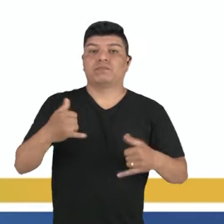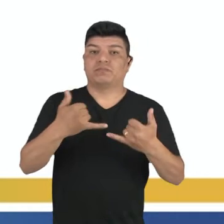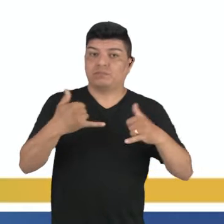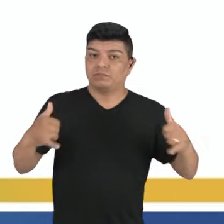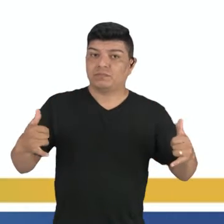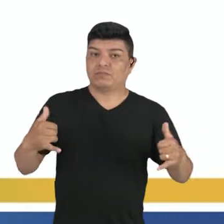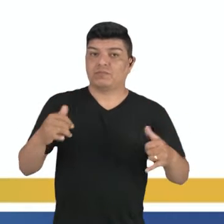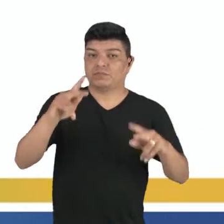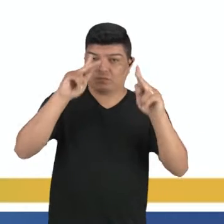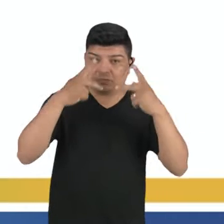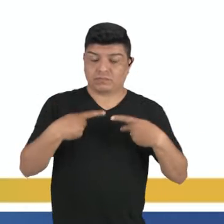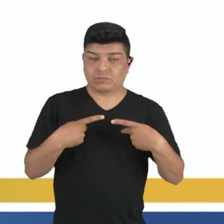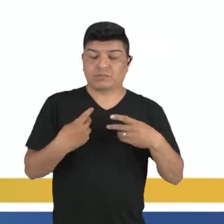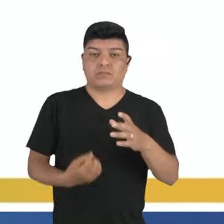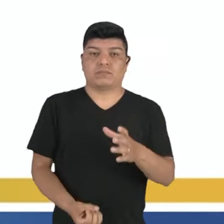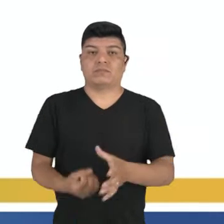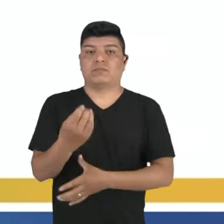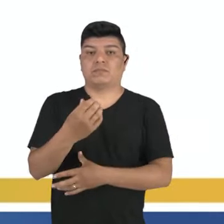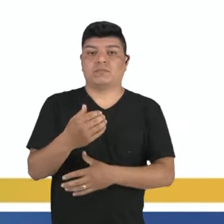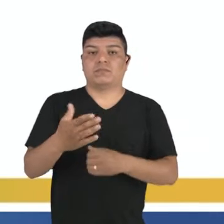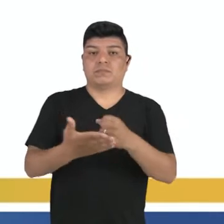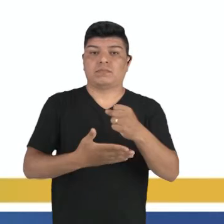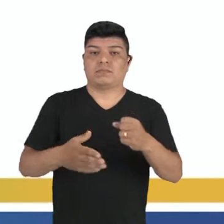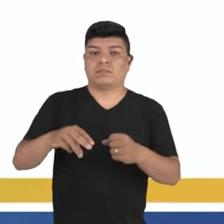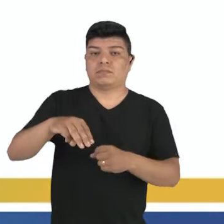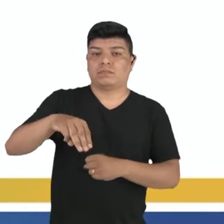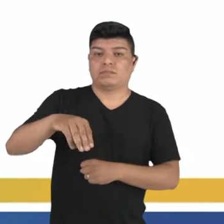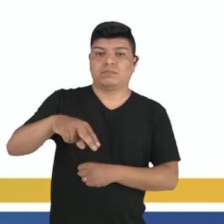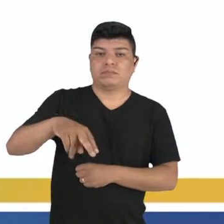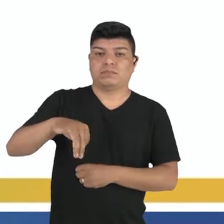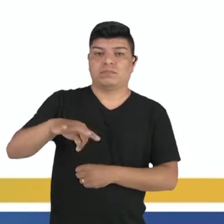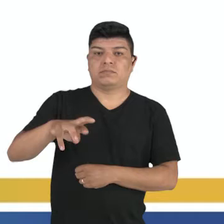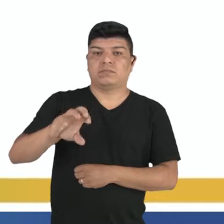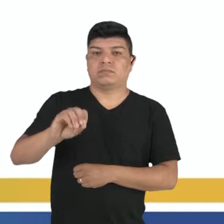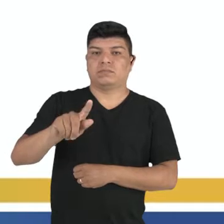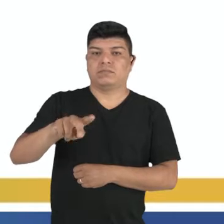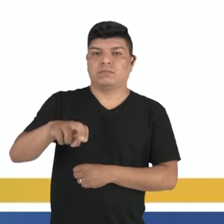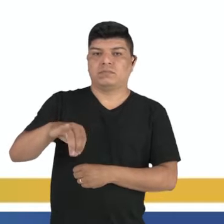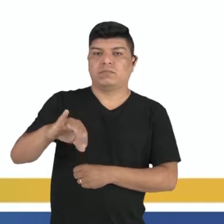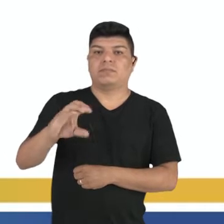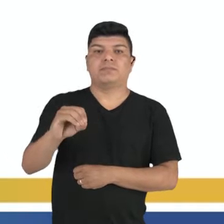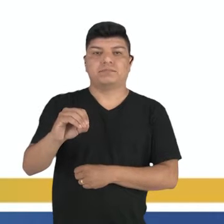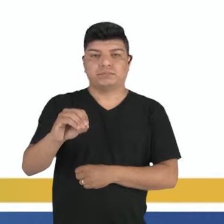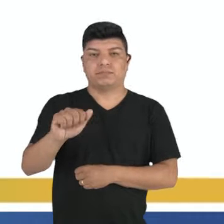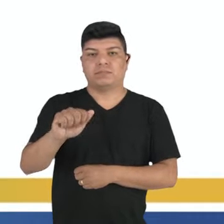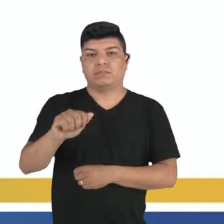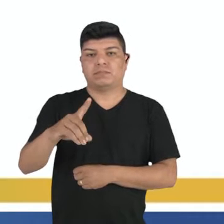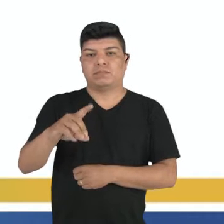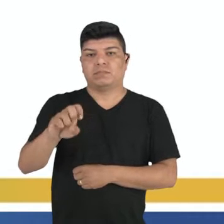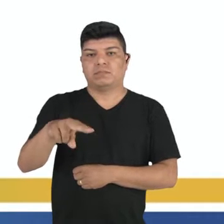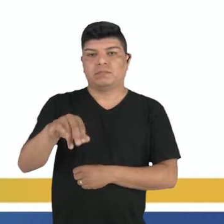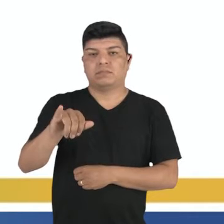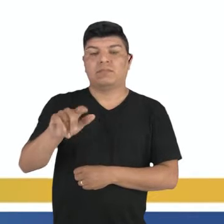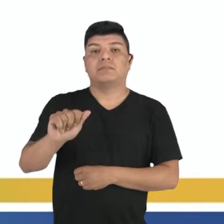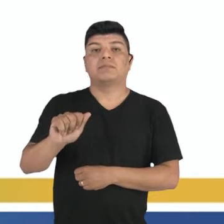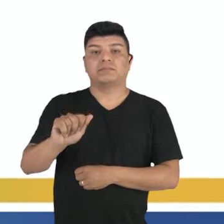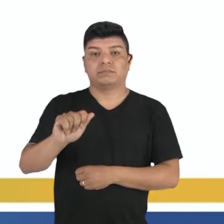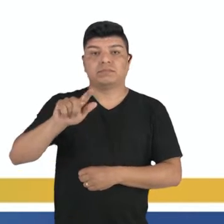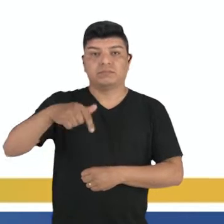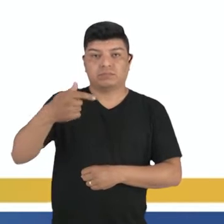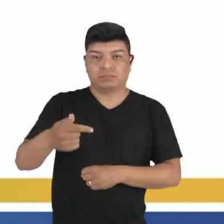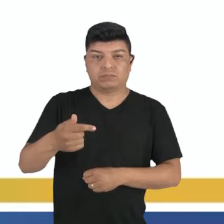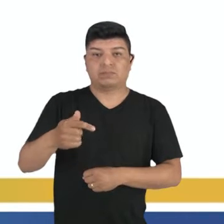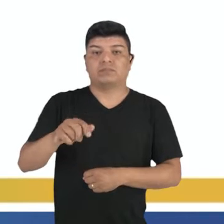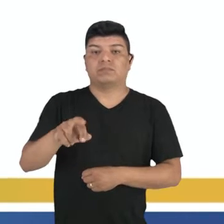né Ela é formada por uma base nitrogenada que que a de mina né Ela é formada por uma